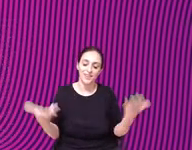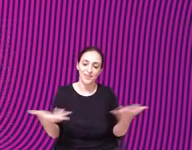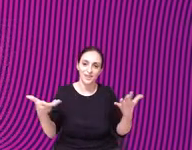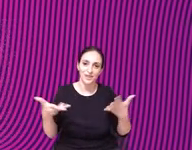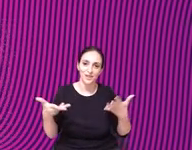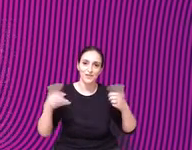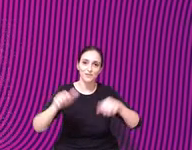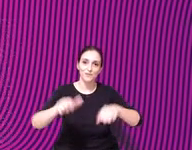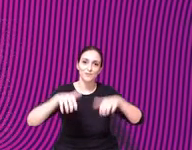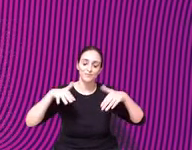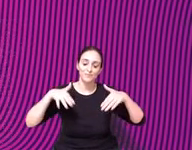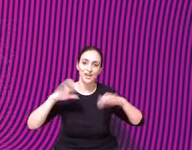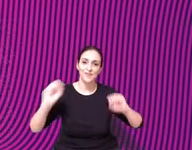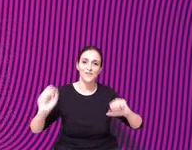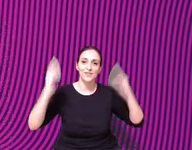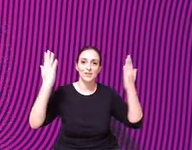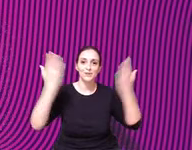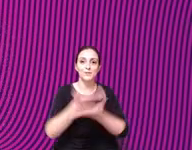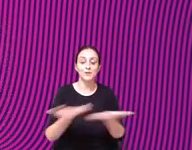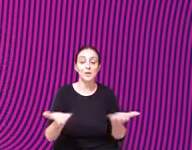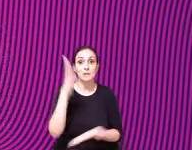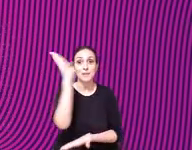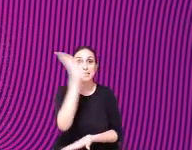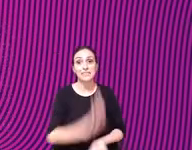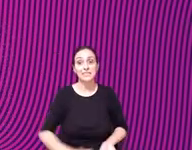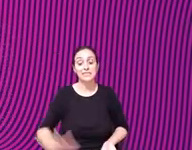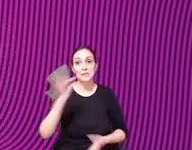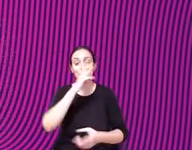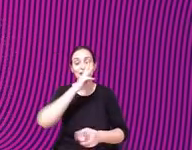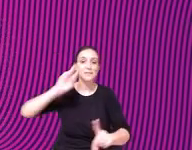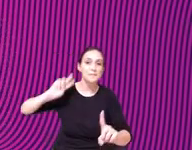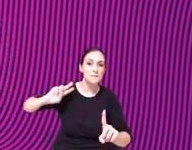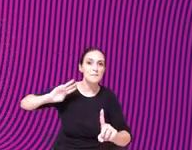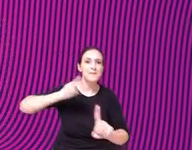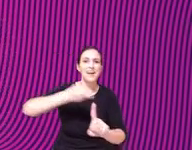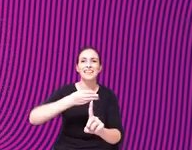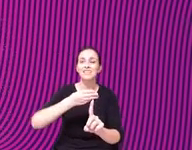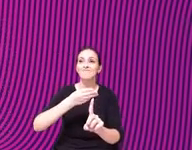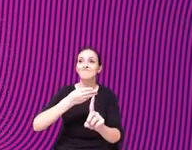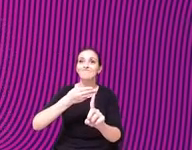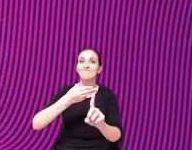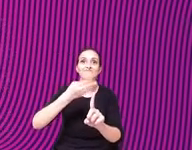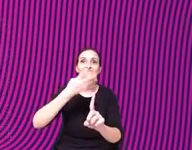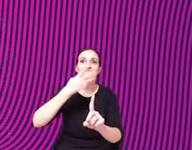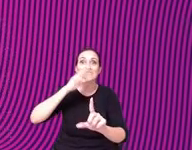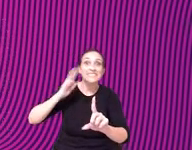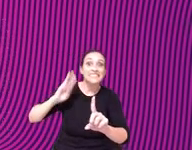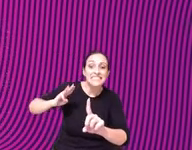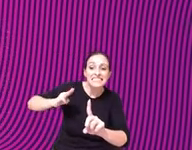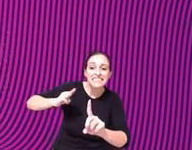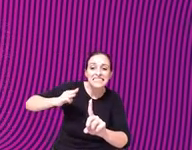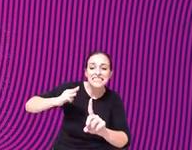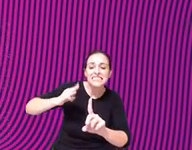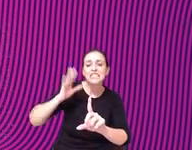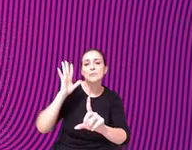me parece no Brasil uma meta muito distante ainda. Os serviços são muito